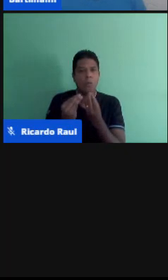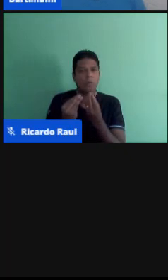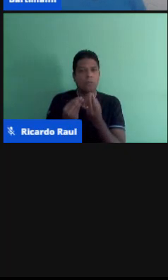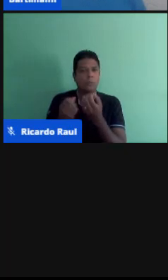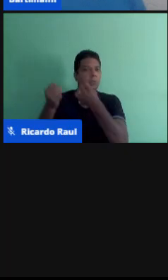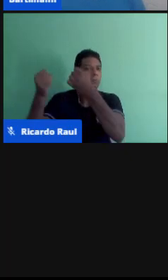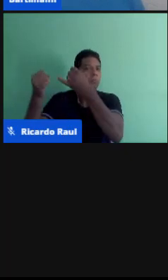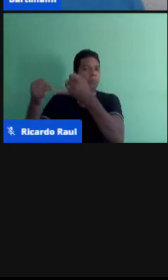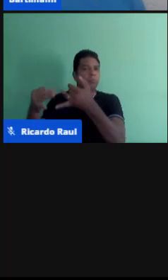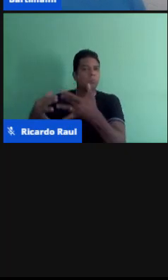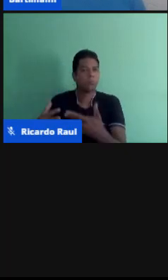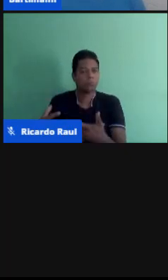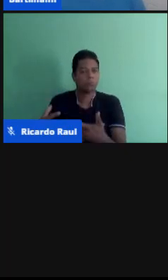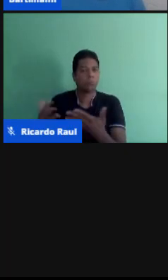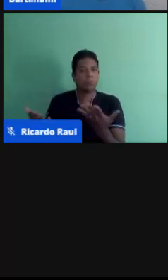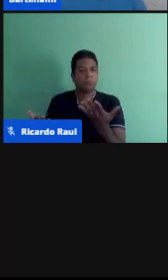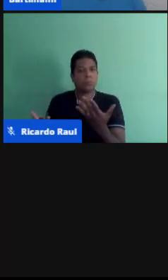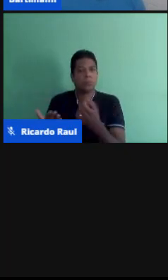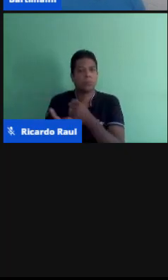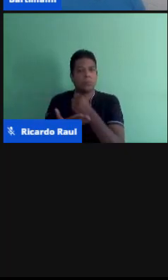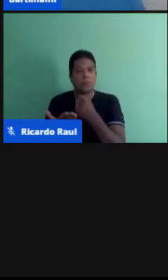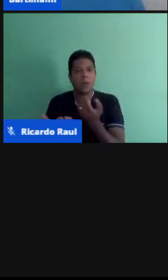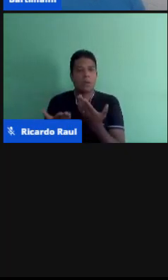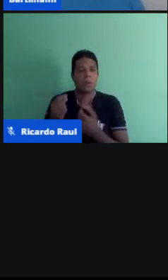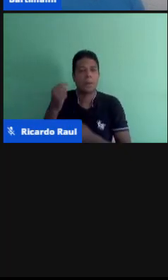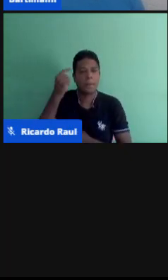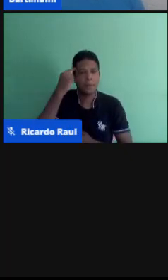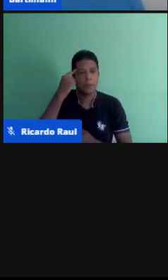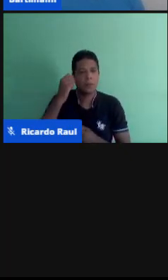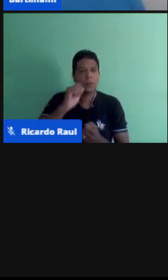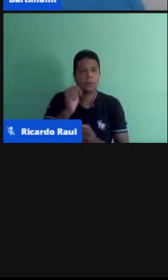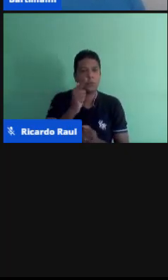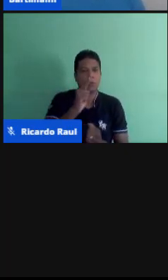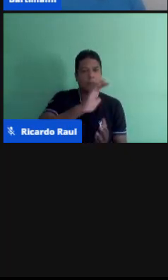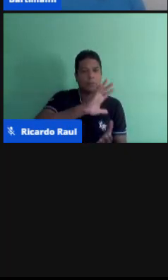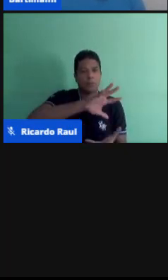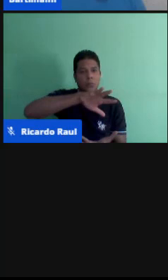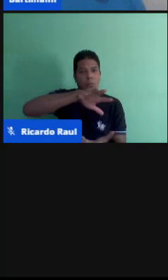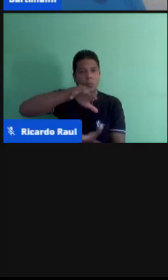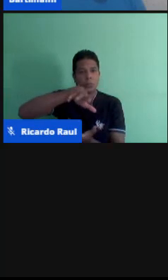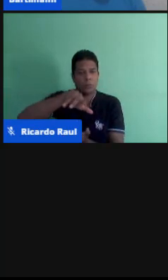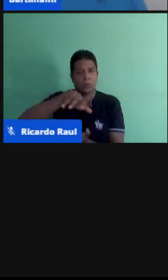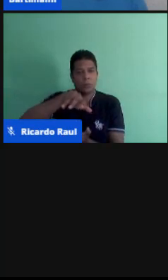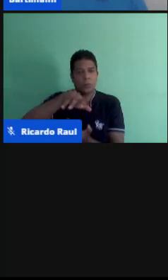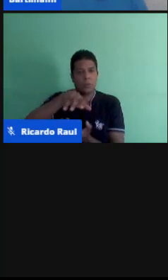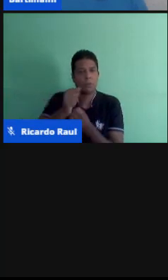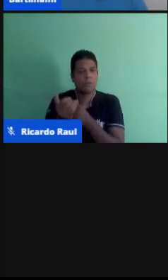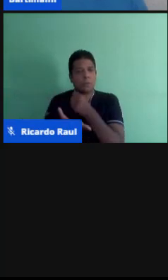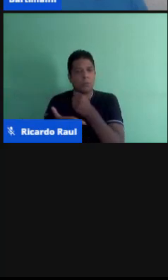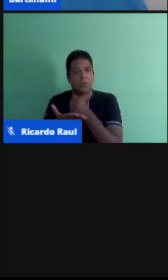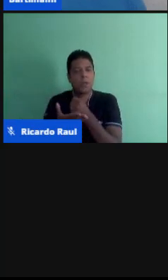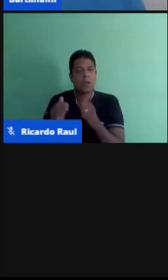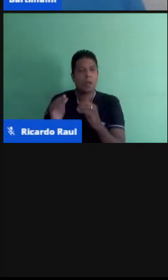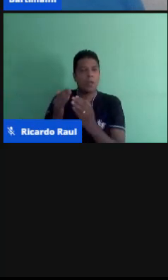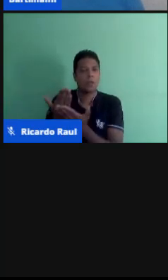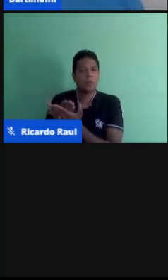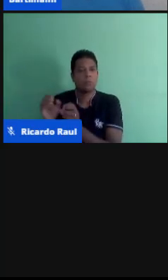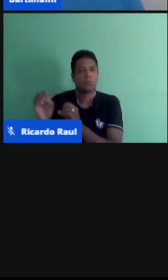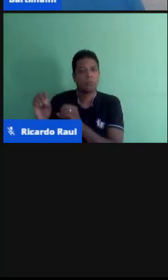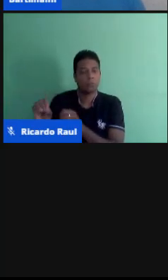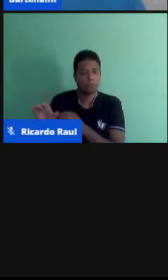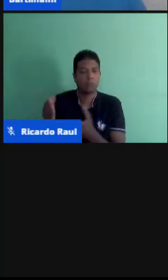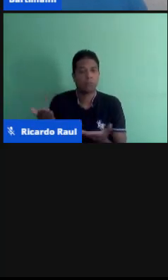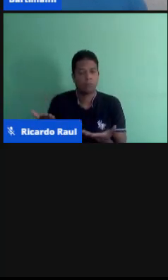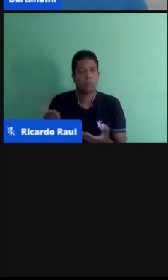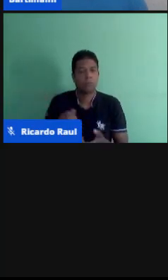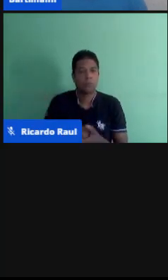de paisagem, com base em qual corrente do pensamento geográfico você está baseando as suas aulas, visto que, em função desses